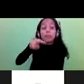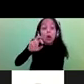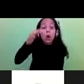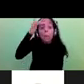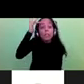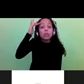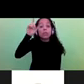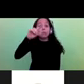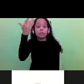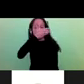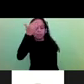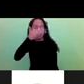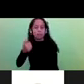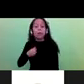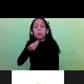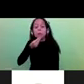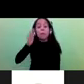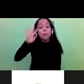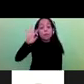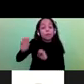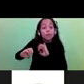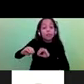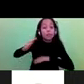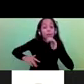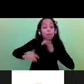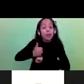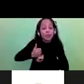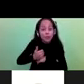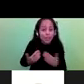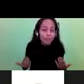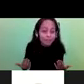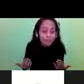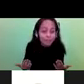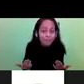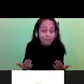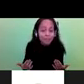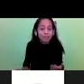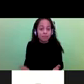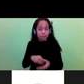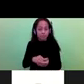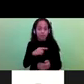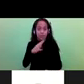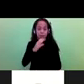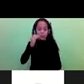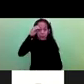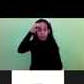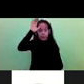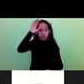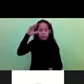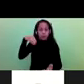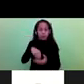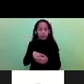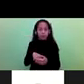Eu imagino isso na educação profissional, né? Onde a construção de conhecimento ela passa por